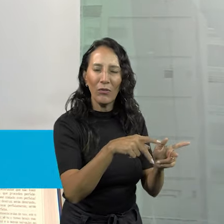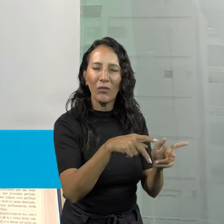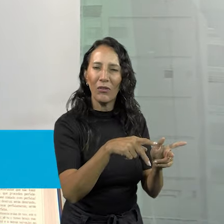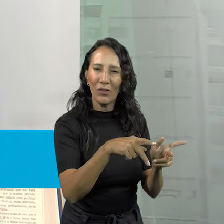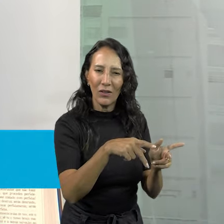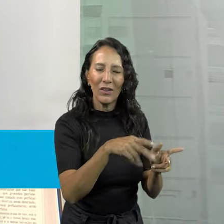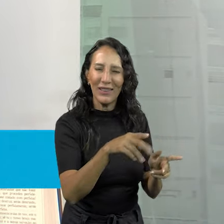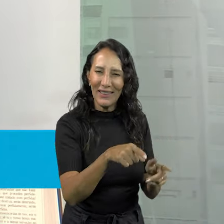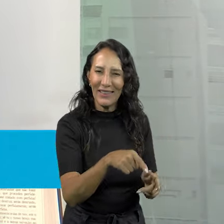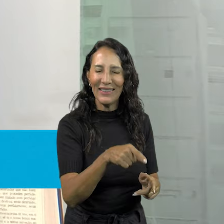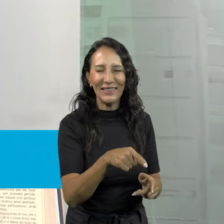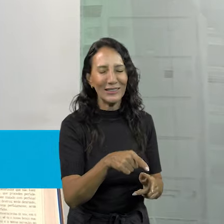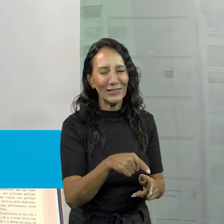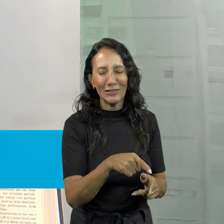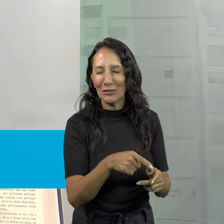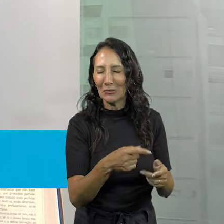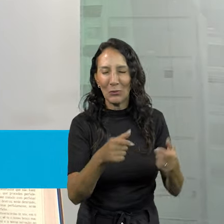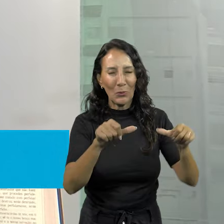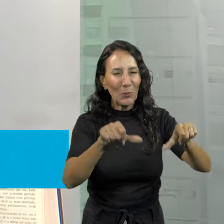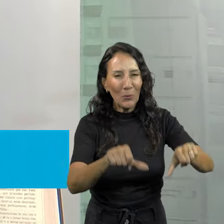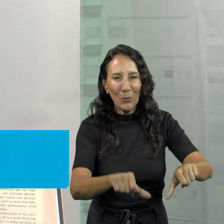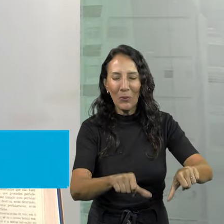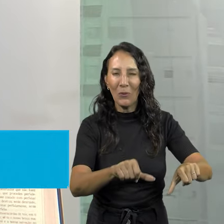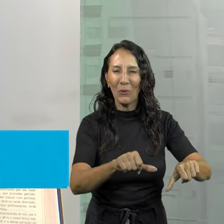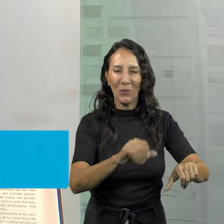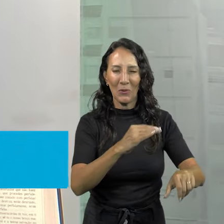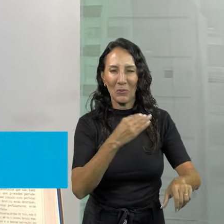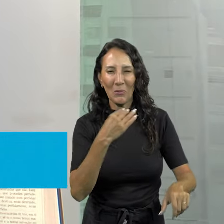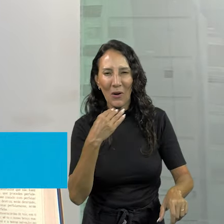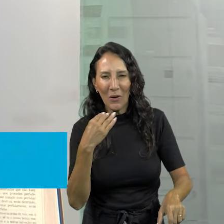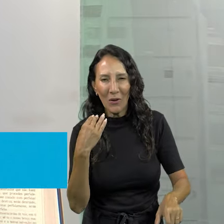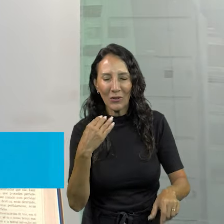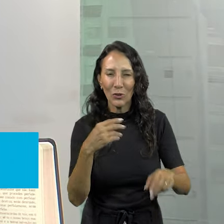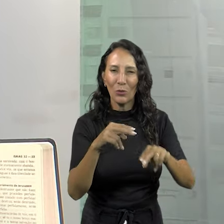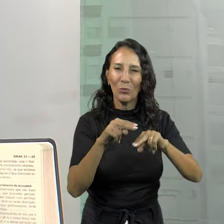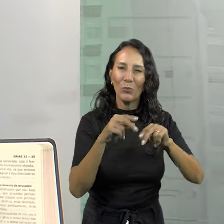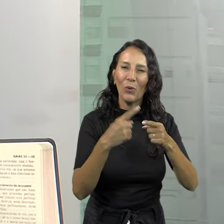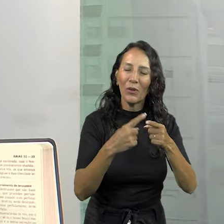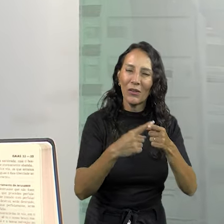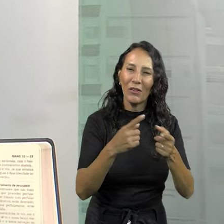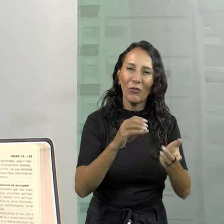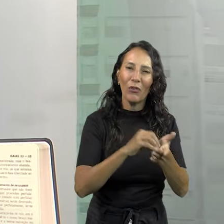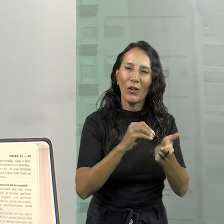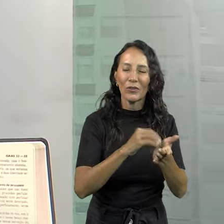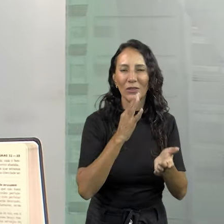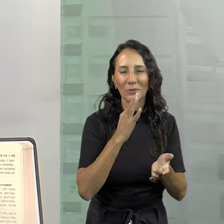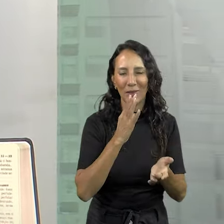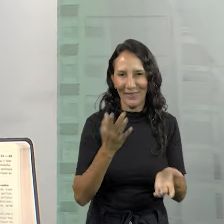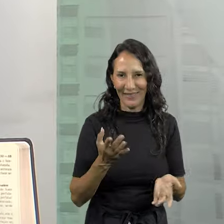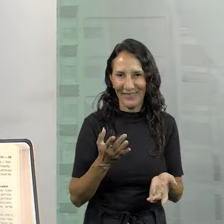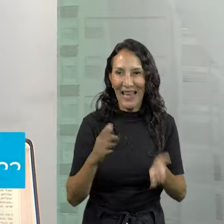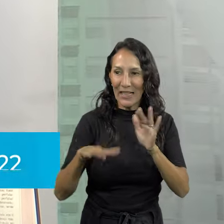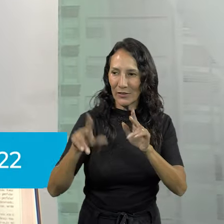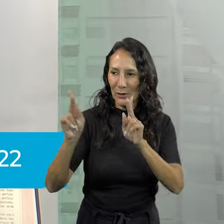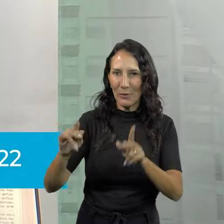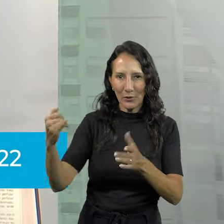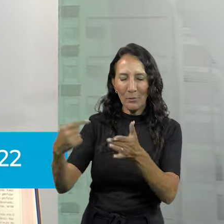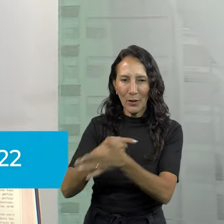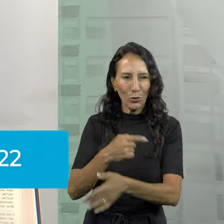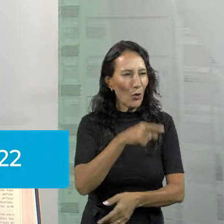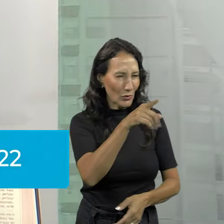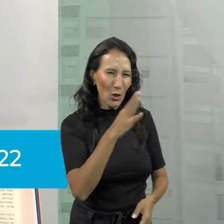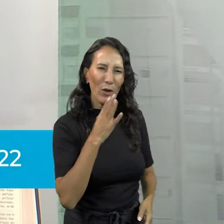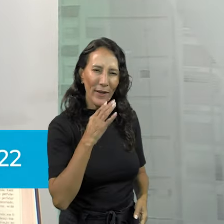simplesmente teórico. Quando alguém pergunta para mim se eu conheço um político famoso, eu falo, lógico, conheço, vejo eles nas